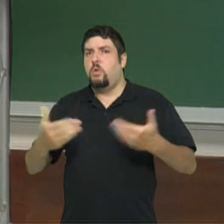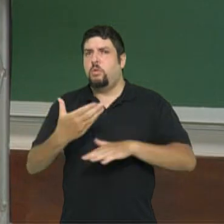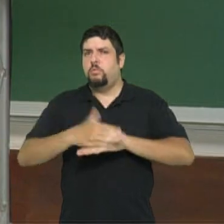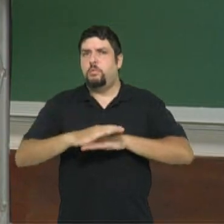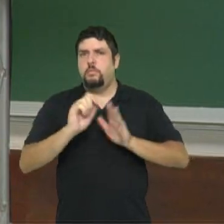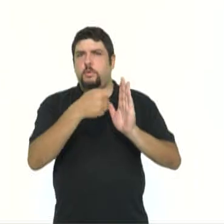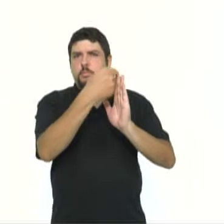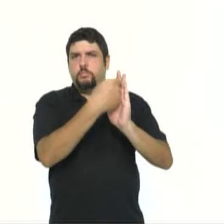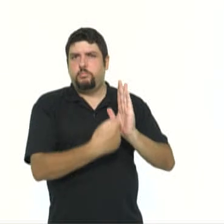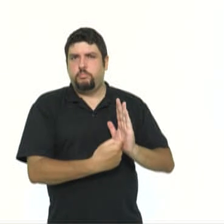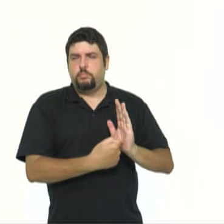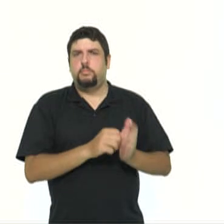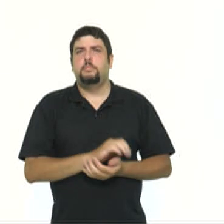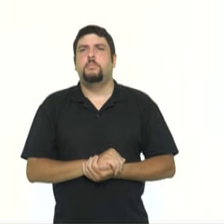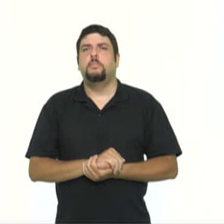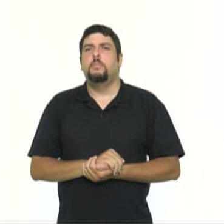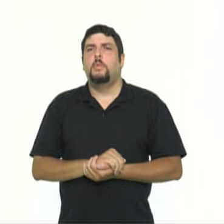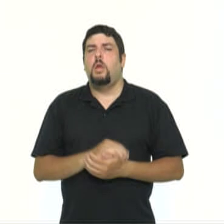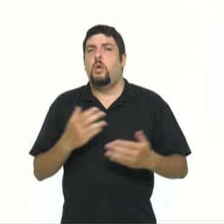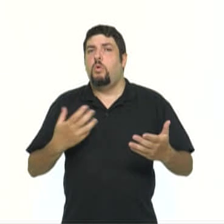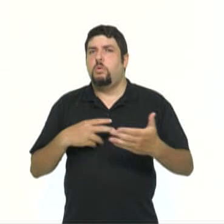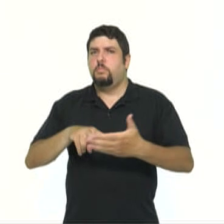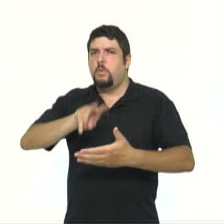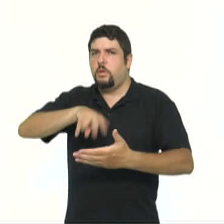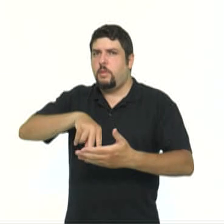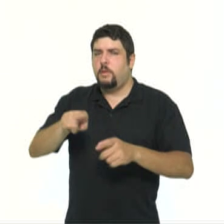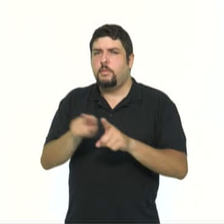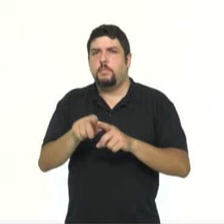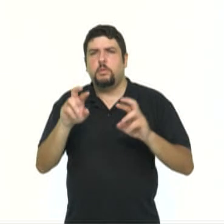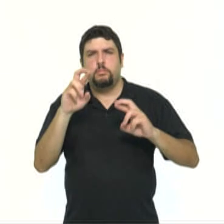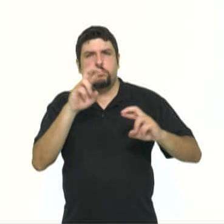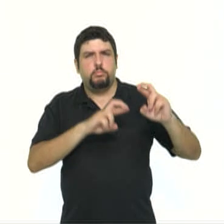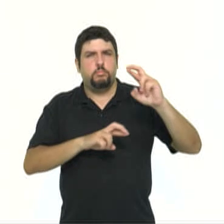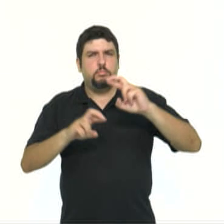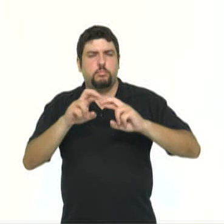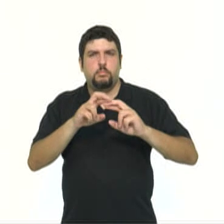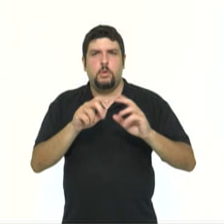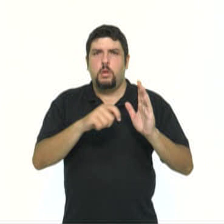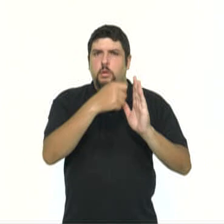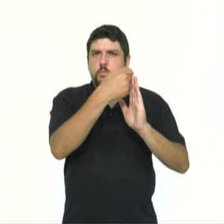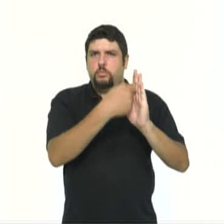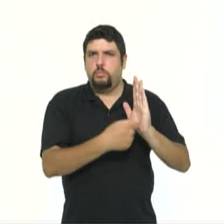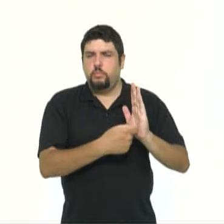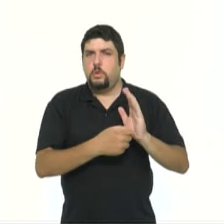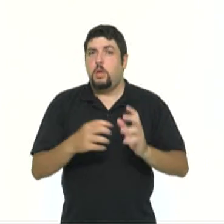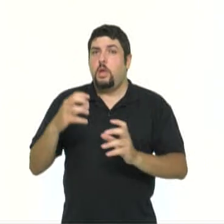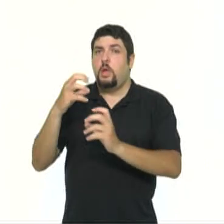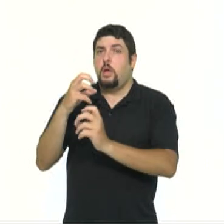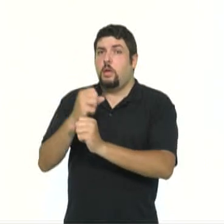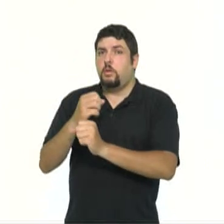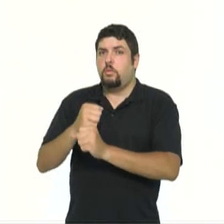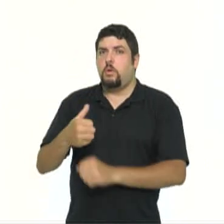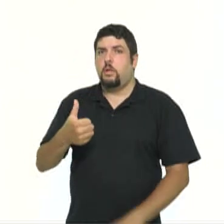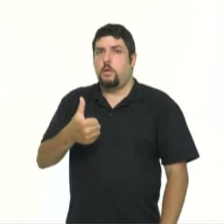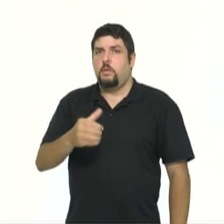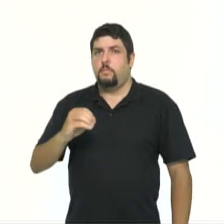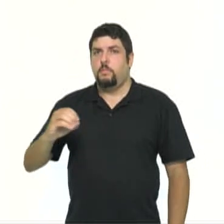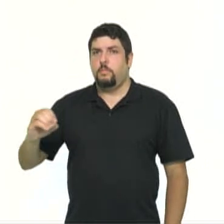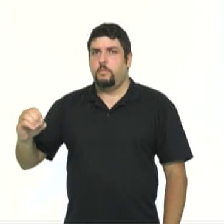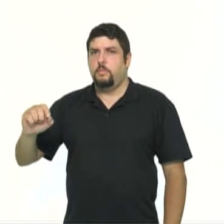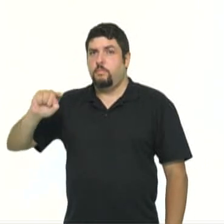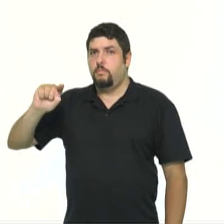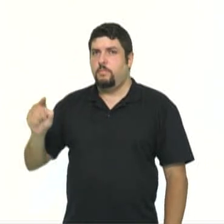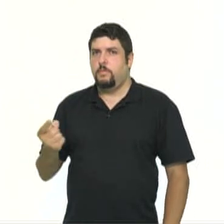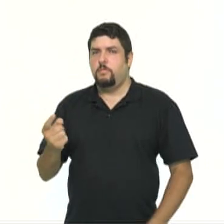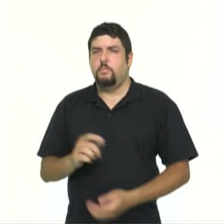então? Nós hoje iremos ler e analisar uma redação do Enem de nota 1000. Vamos relembrar